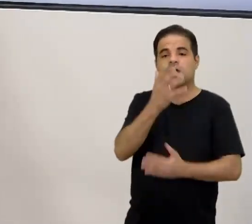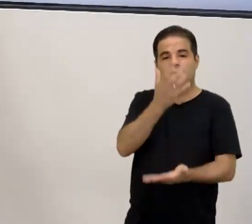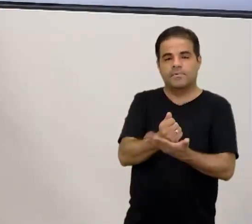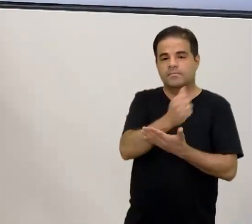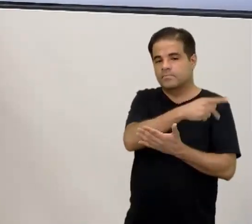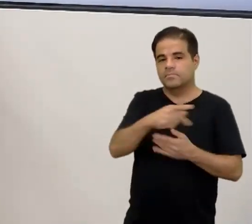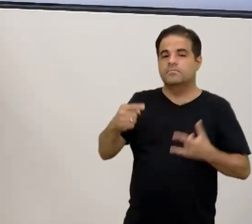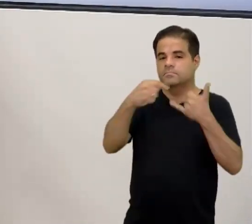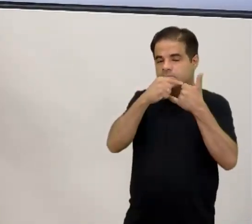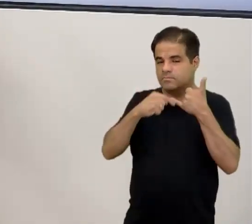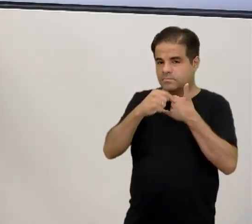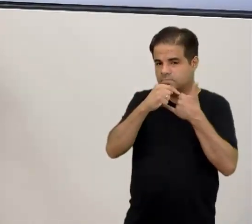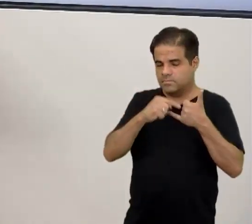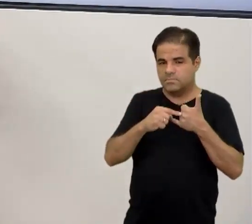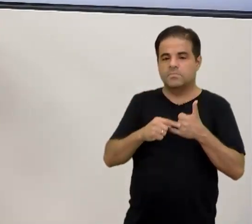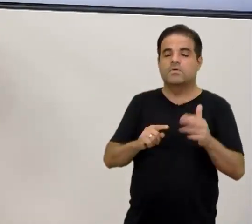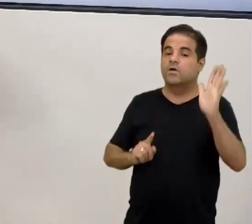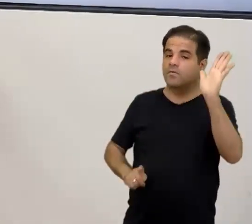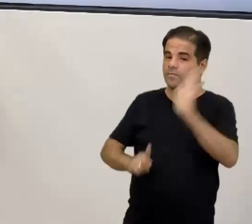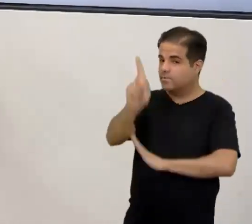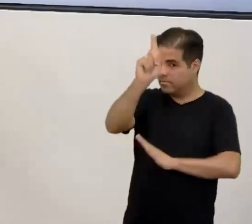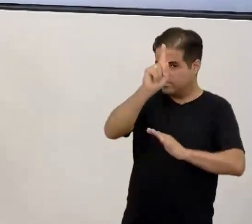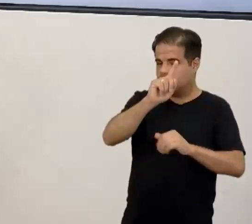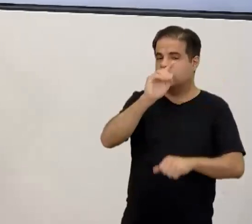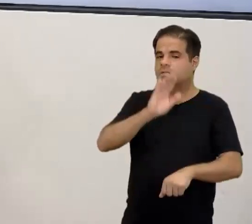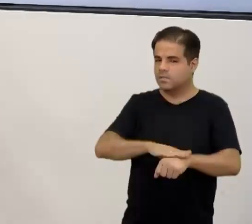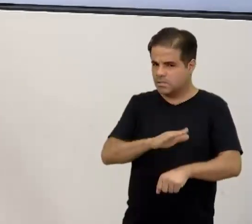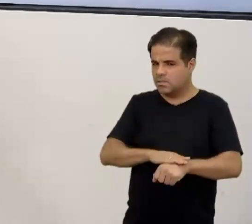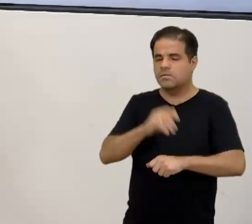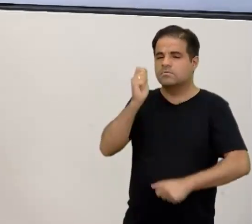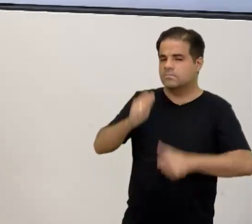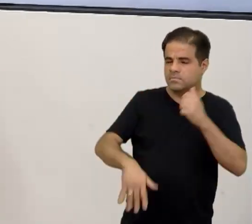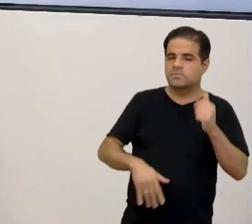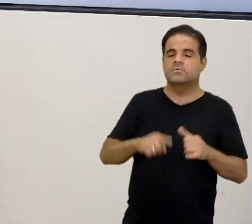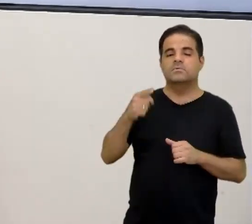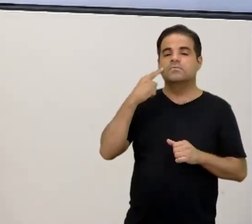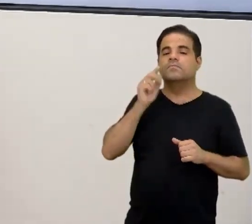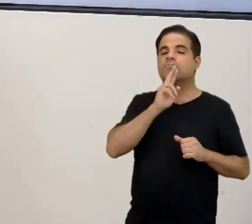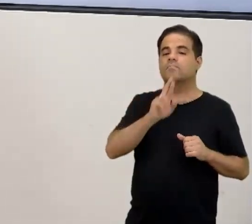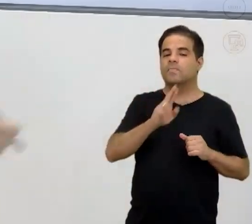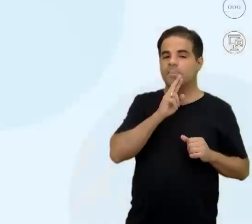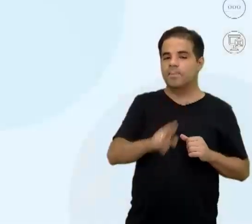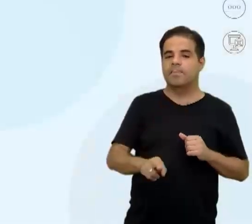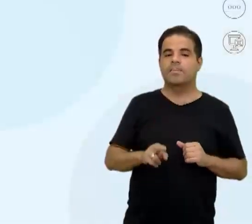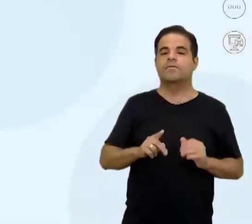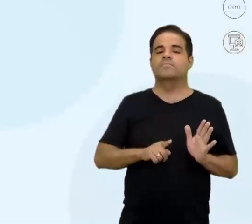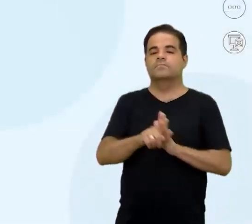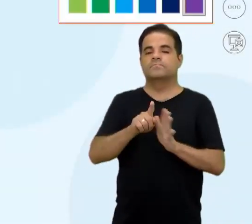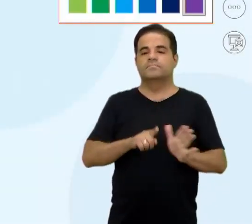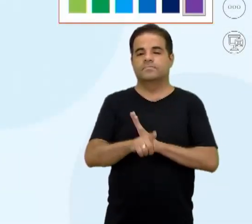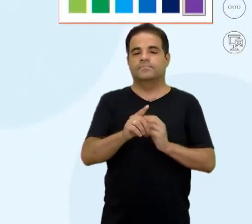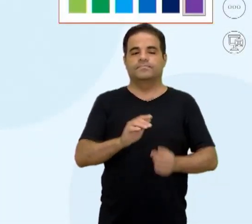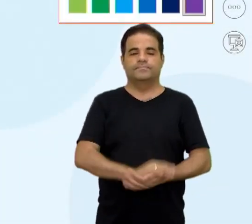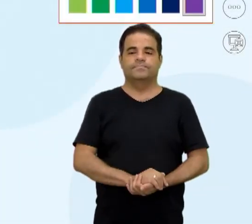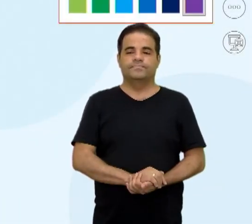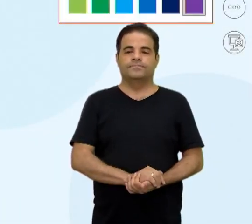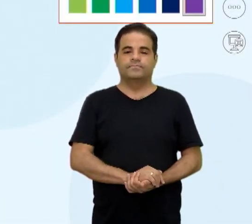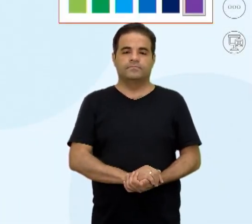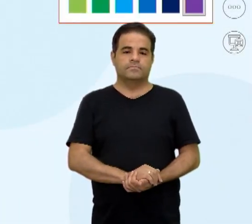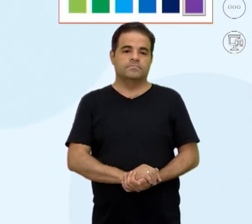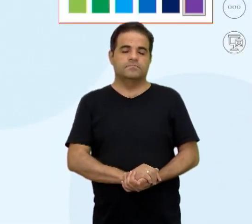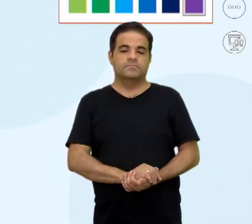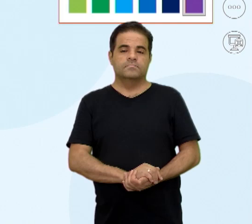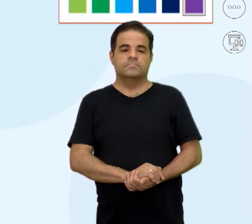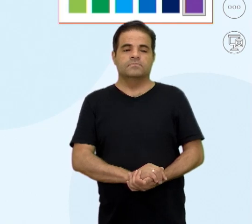aplicativo aí do celular, tá bom? Então eu vou fazer a perguntinha, explicar aqui e vocês vão responder aí na enquete. Deixa eu apagar aqui, ó. Olha